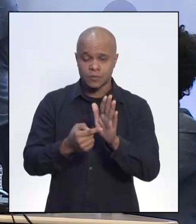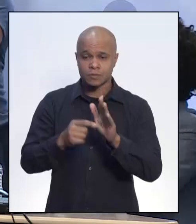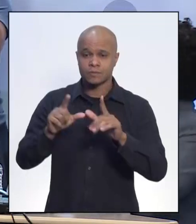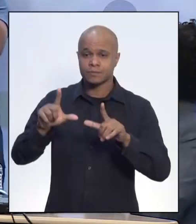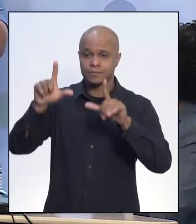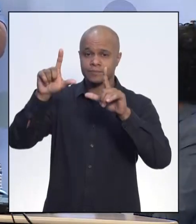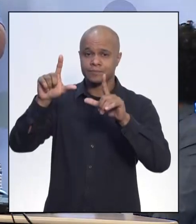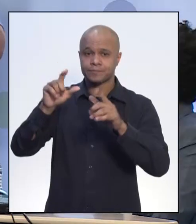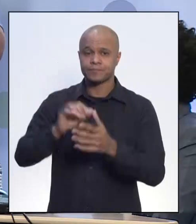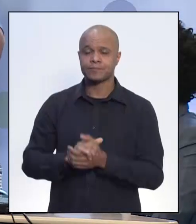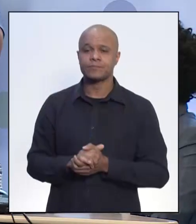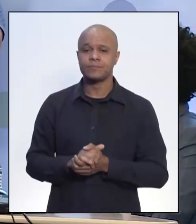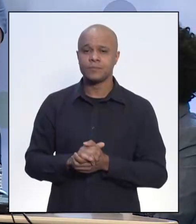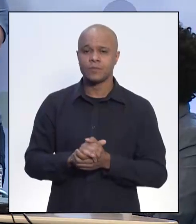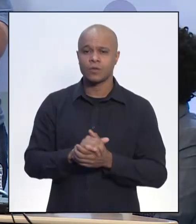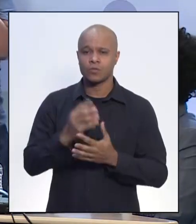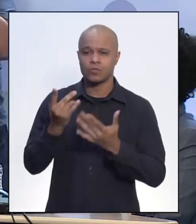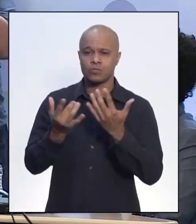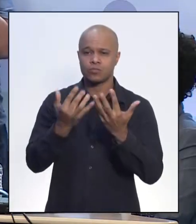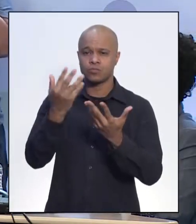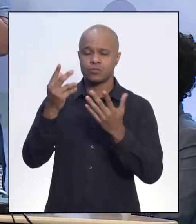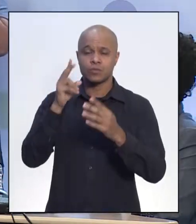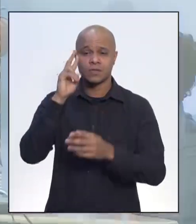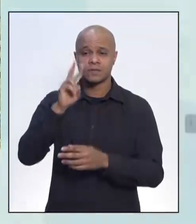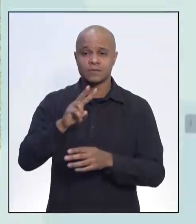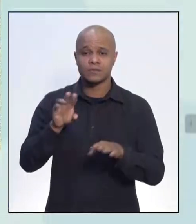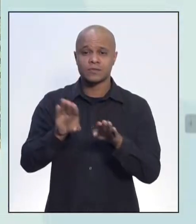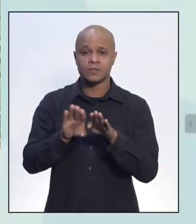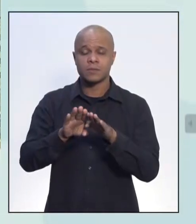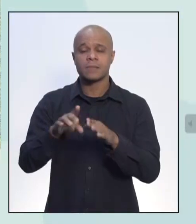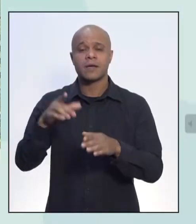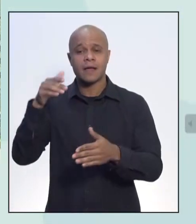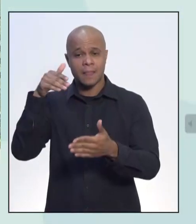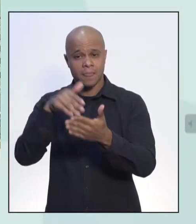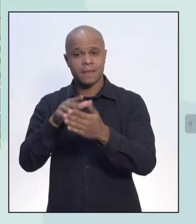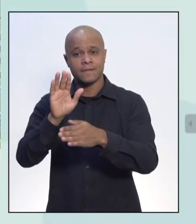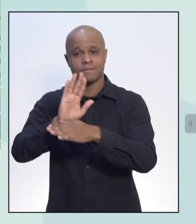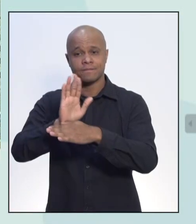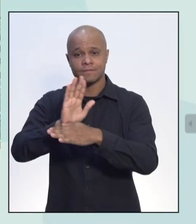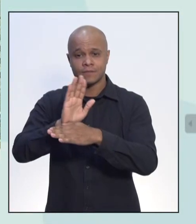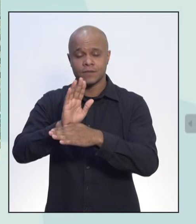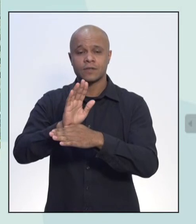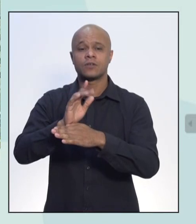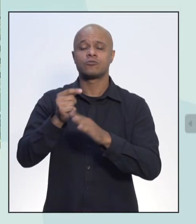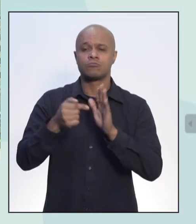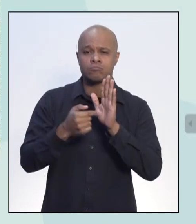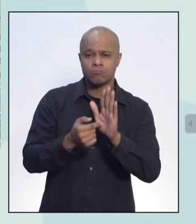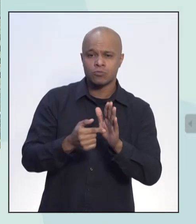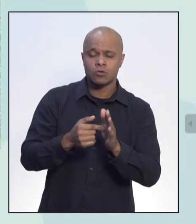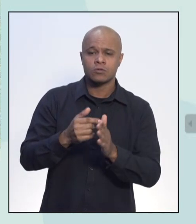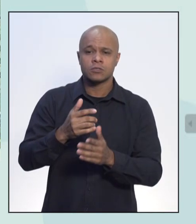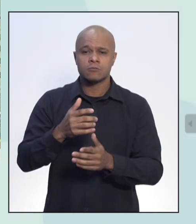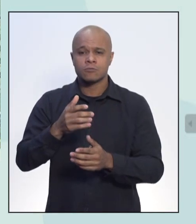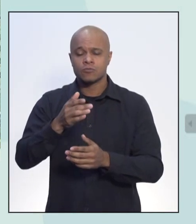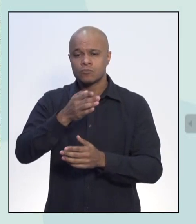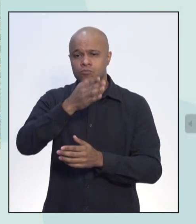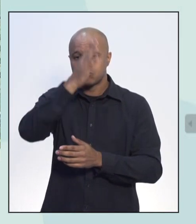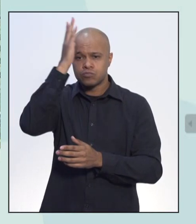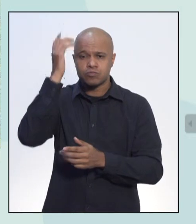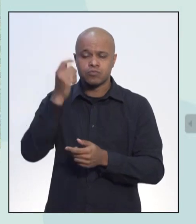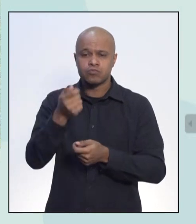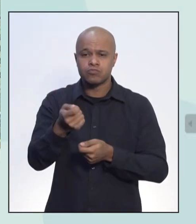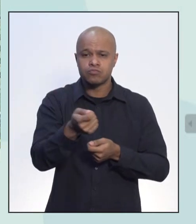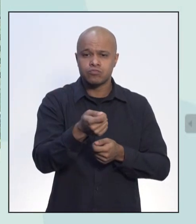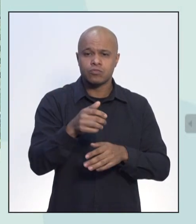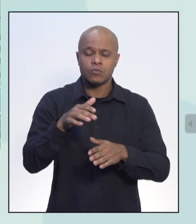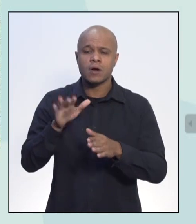ideia. Né? E tem isso aí, essas imagens, e tem vídeos no YouTube, até mostra um vídeo do bombeiro, que casualmente estava lá